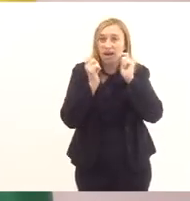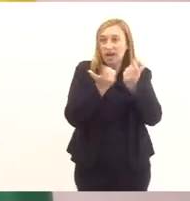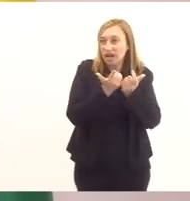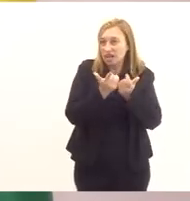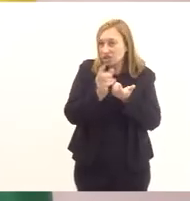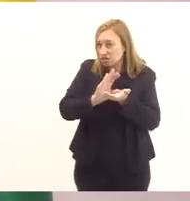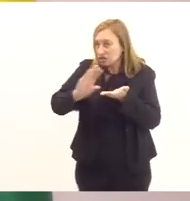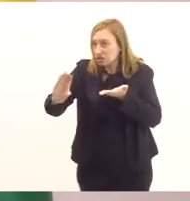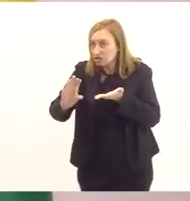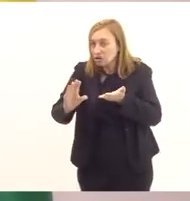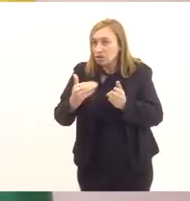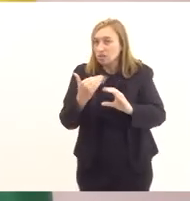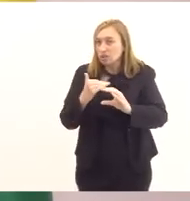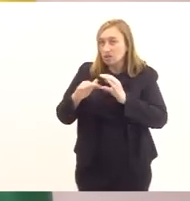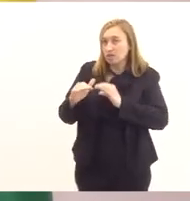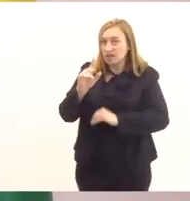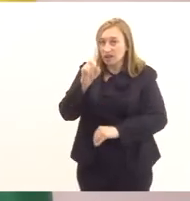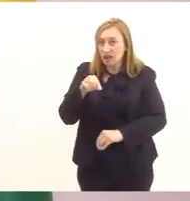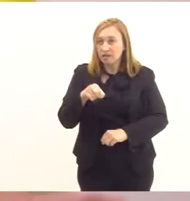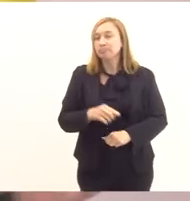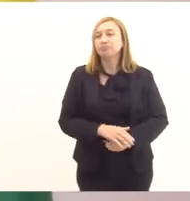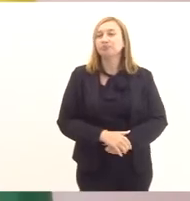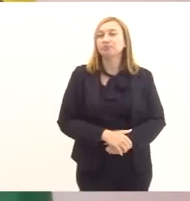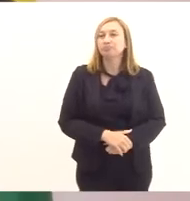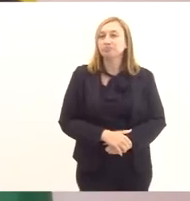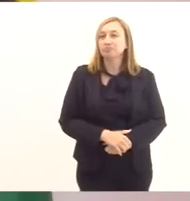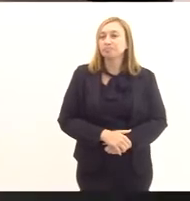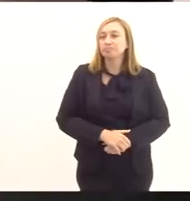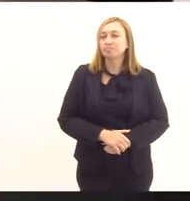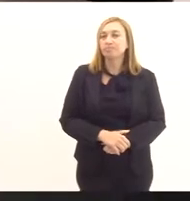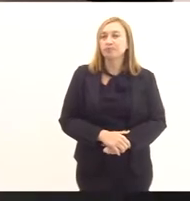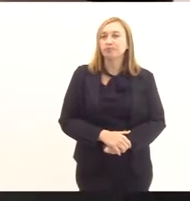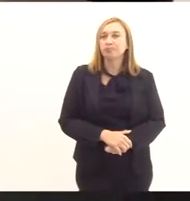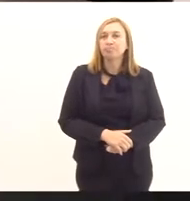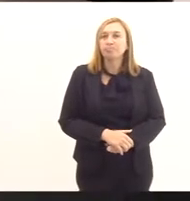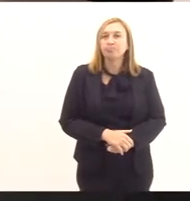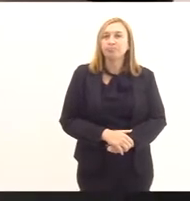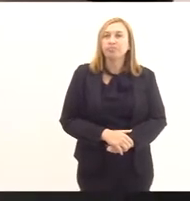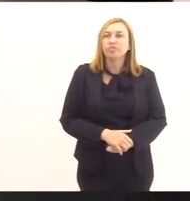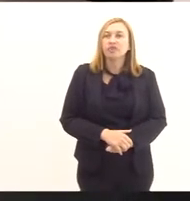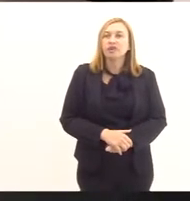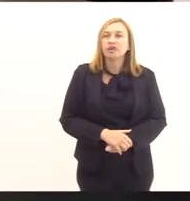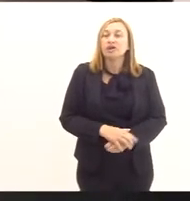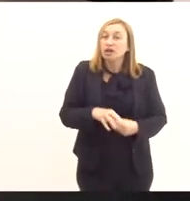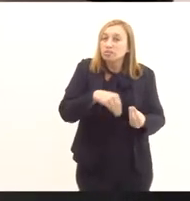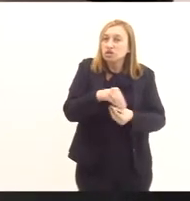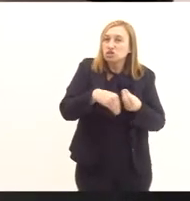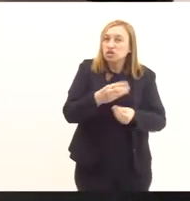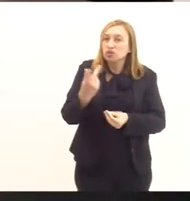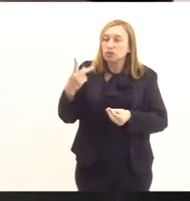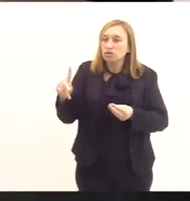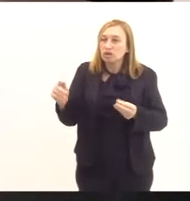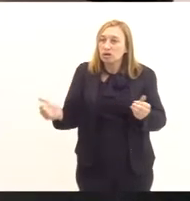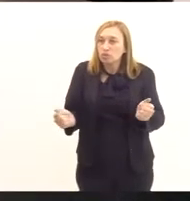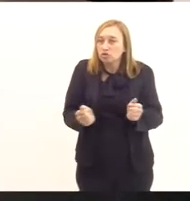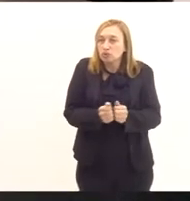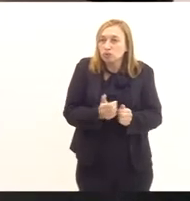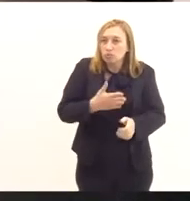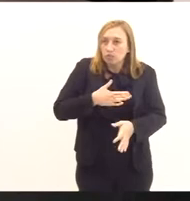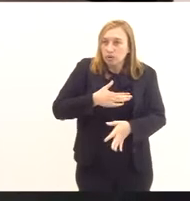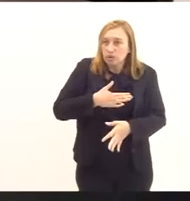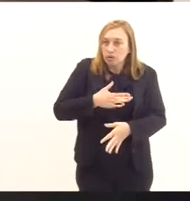Então o meu encaminhamento é é aqui uma uma uma o encaminhamento com meu